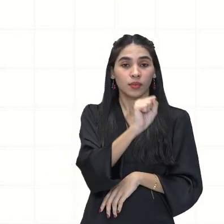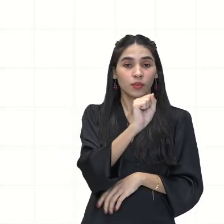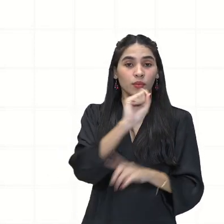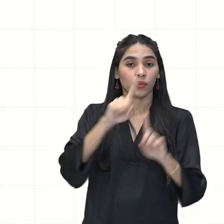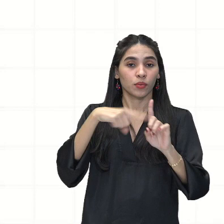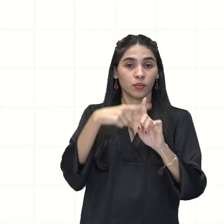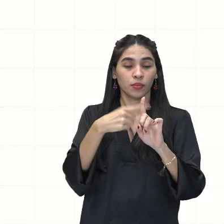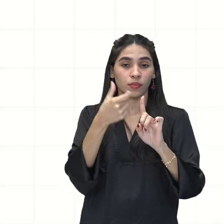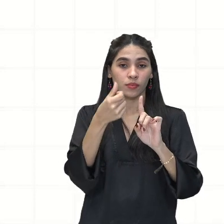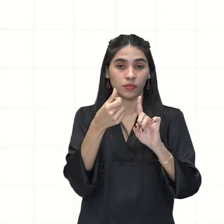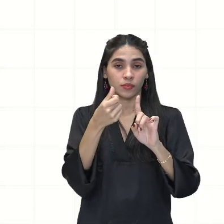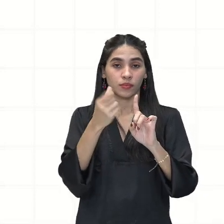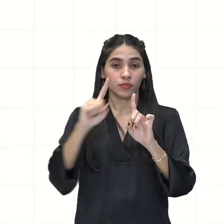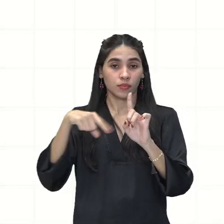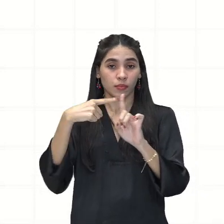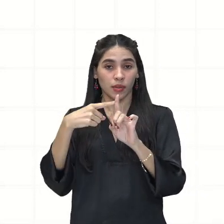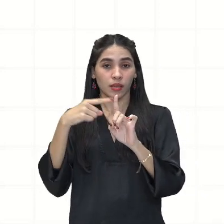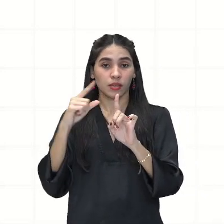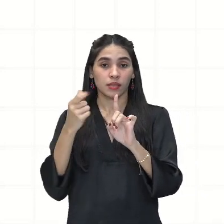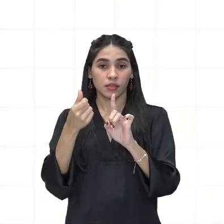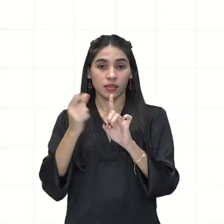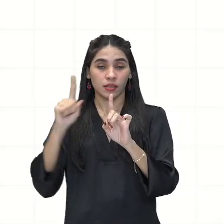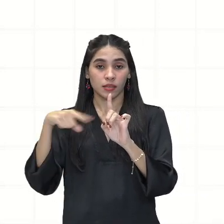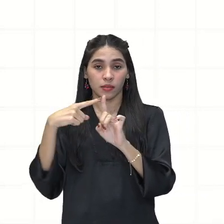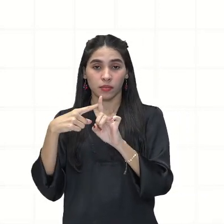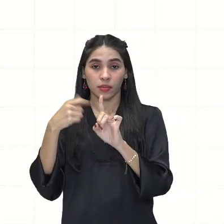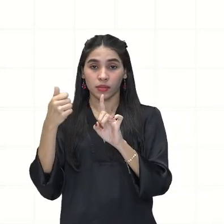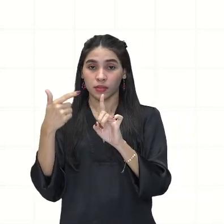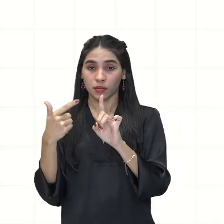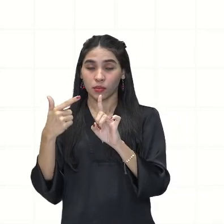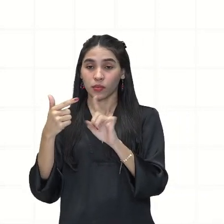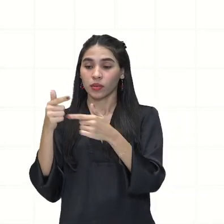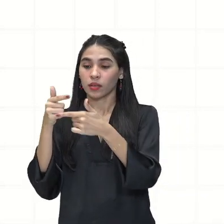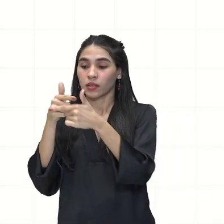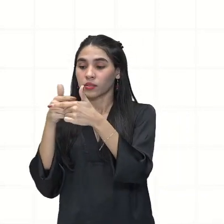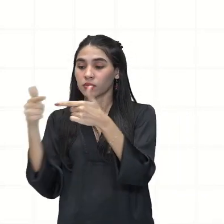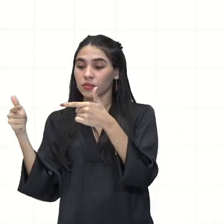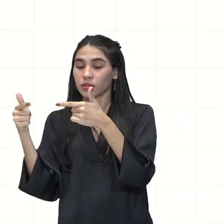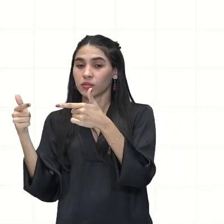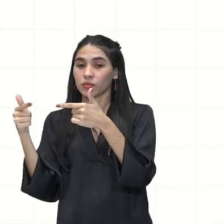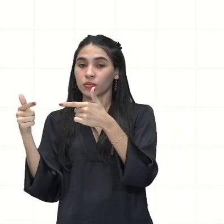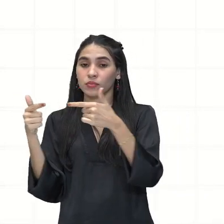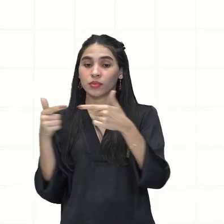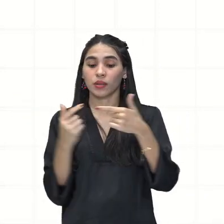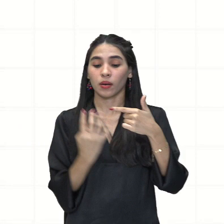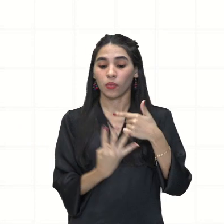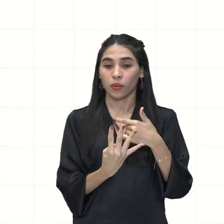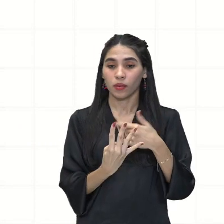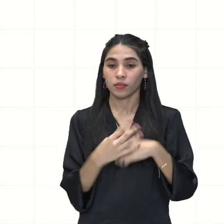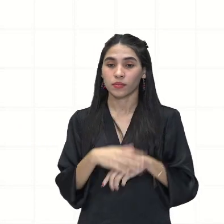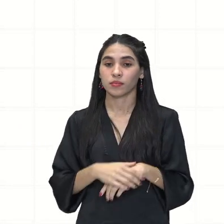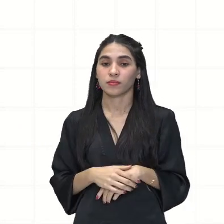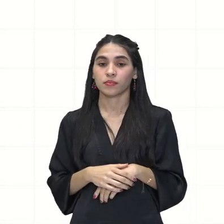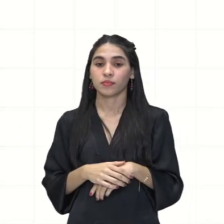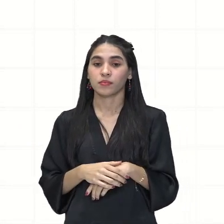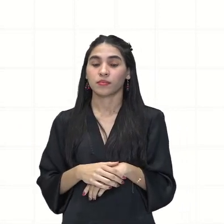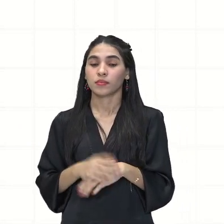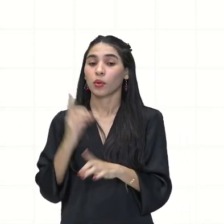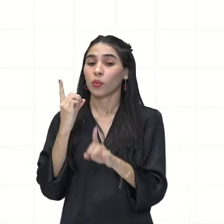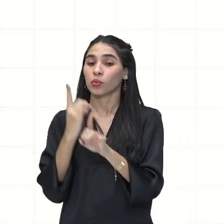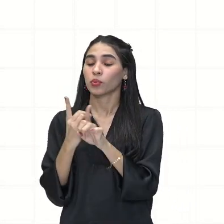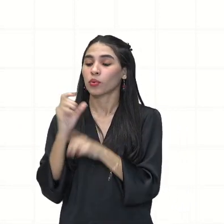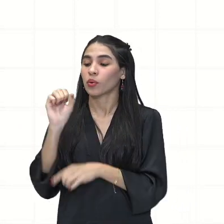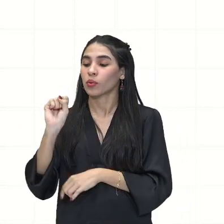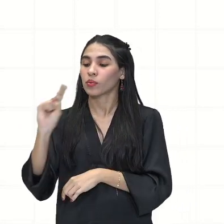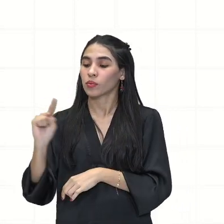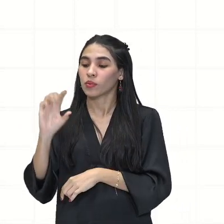8 mais 6, mais 12, dividido também por 4. Chegou a média